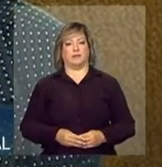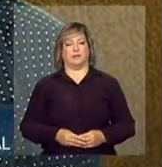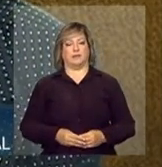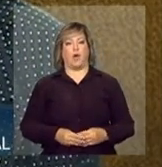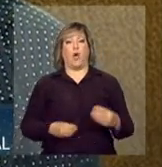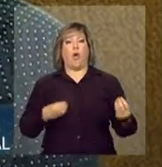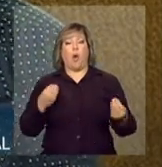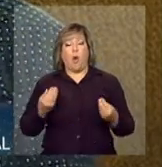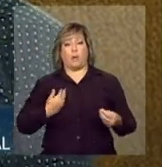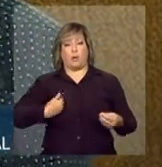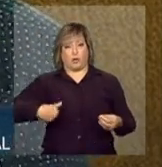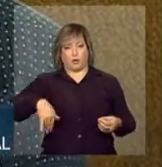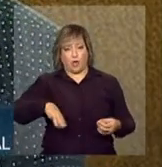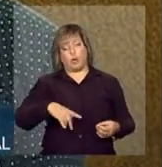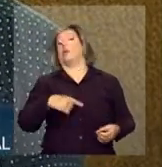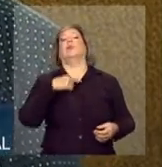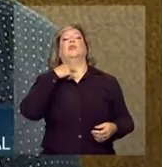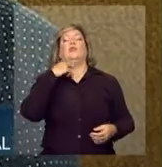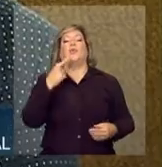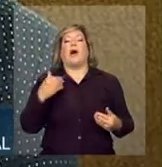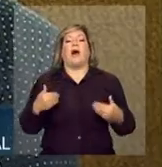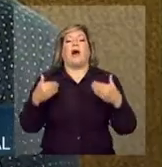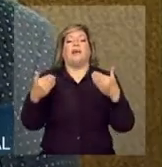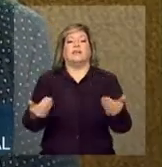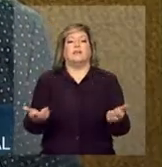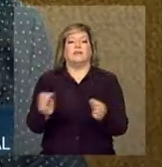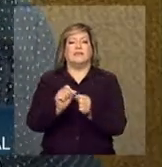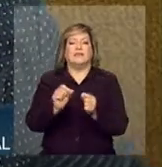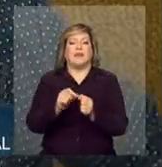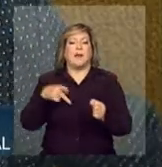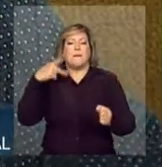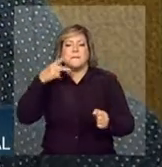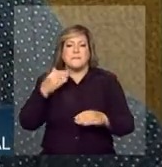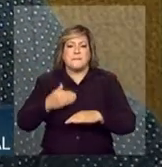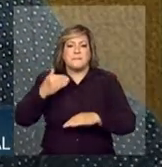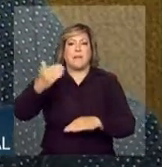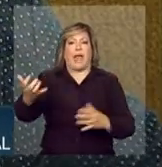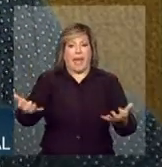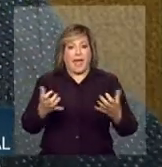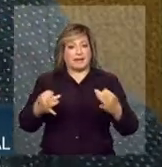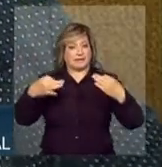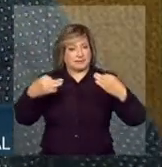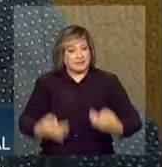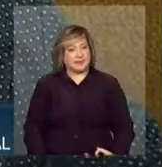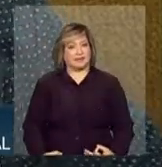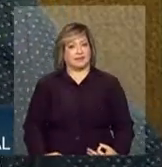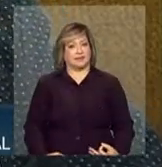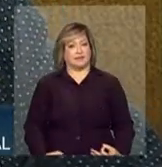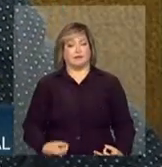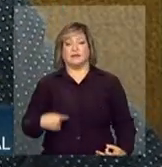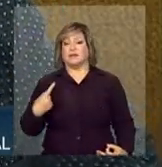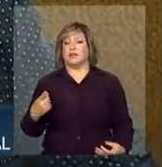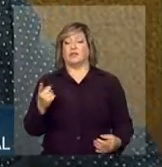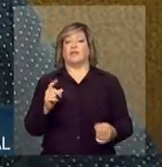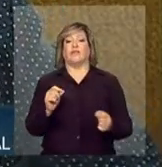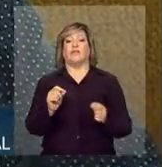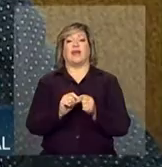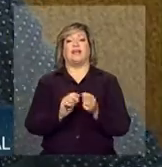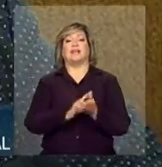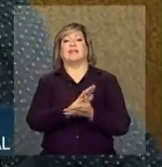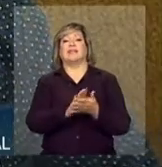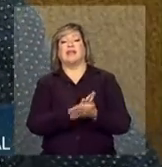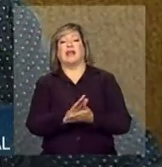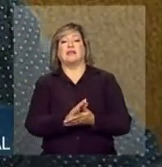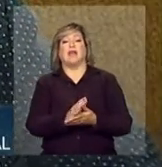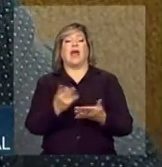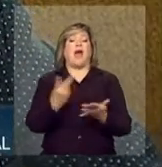como a gente não consegue avançar na construção de políticas que querem ser corretas, que não estão fazendo nada de legal e de irregular.